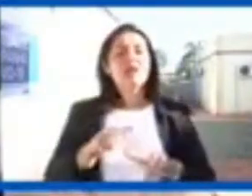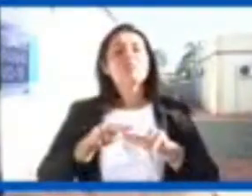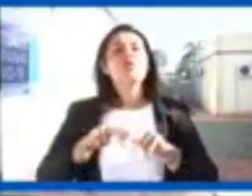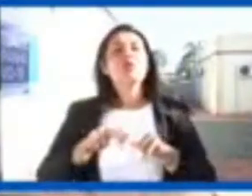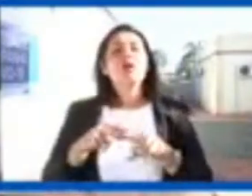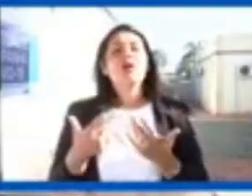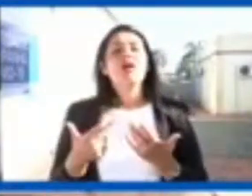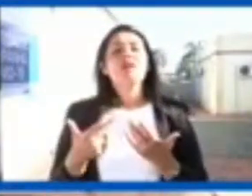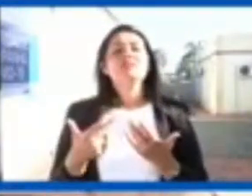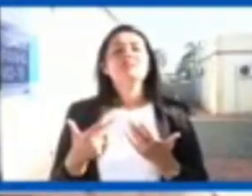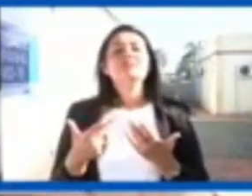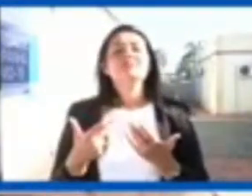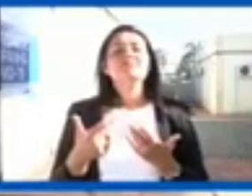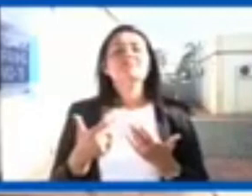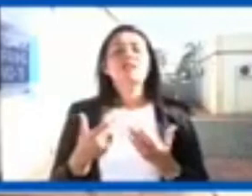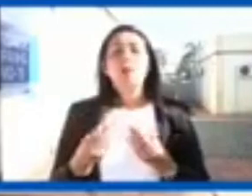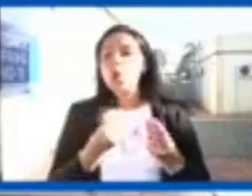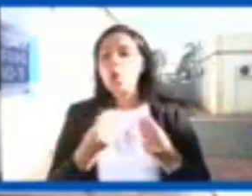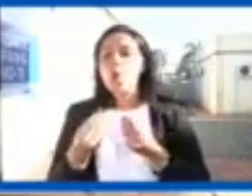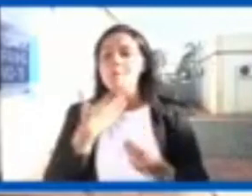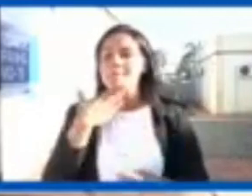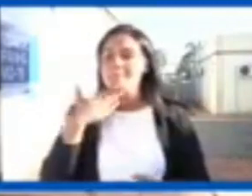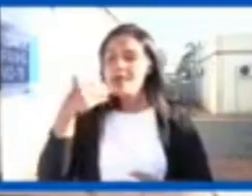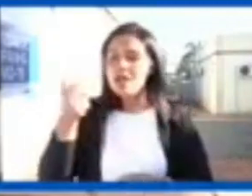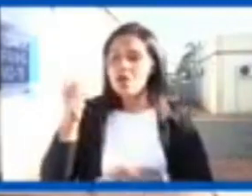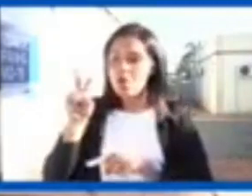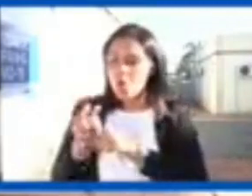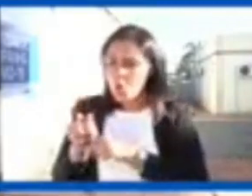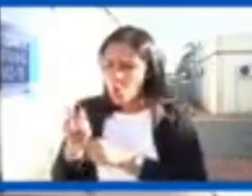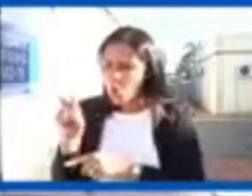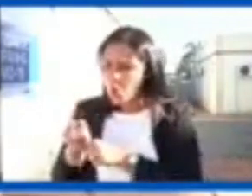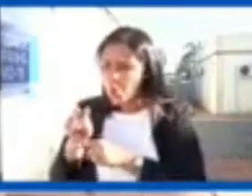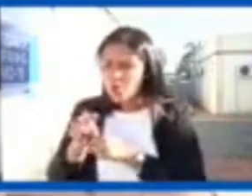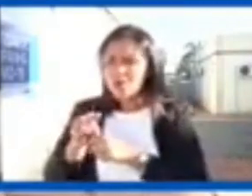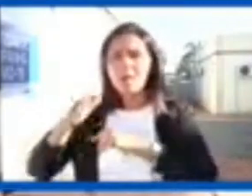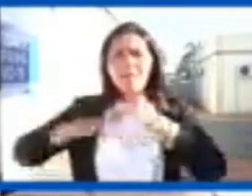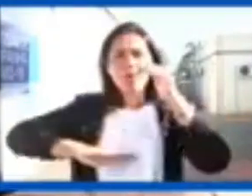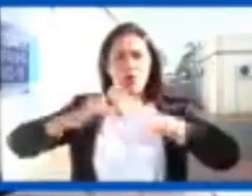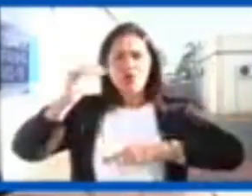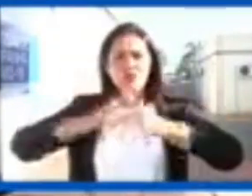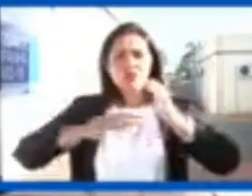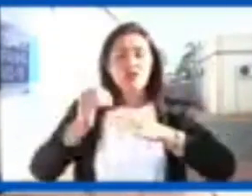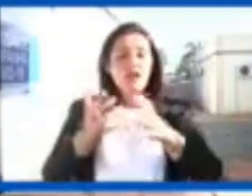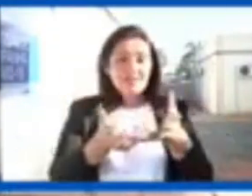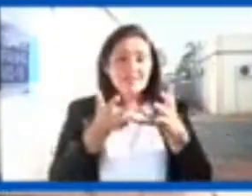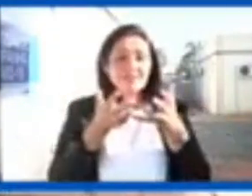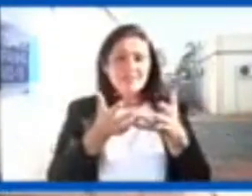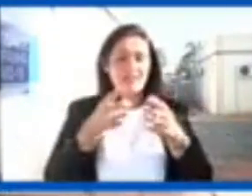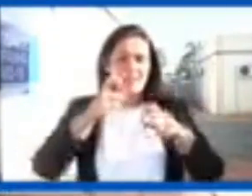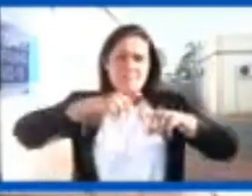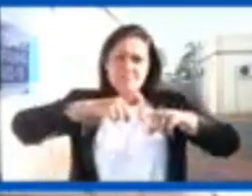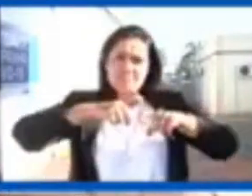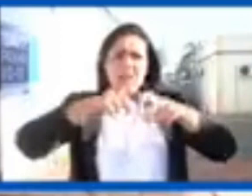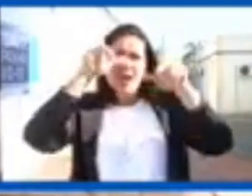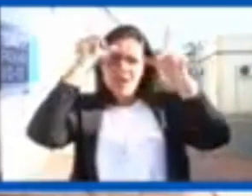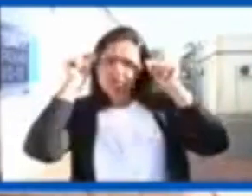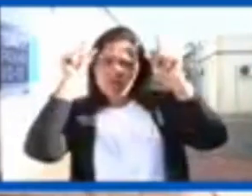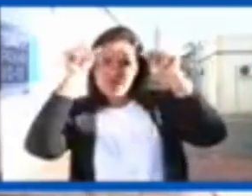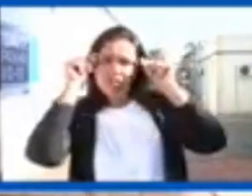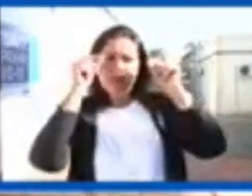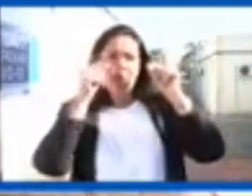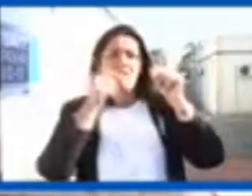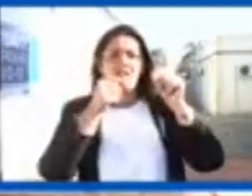ter condições de assistir melhor ao profissional da Saúde ele quer isso o médico enfermeiro